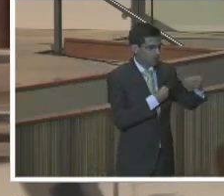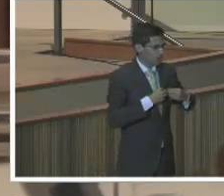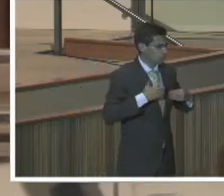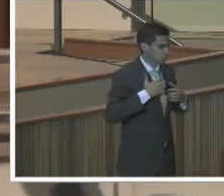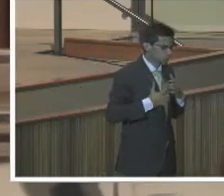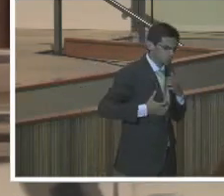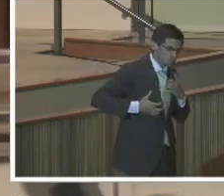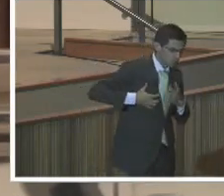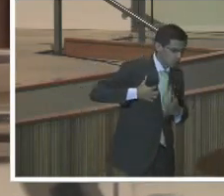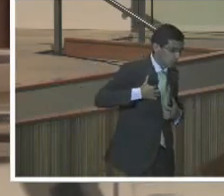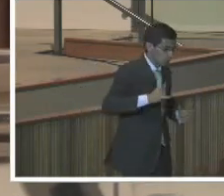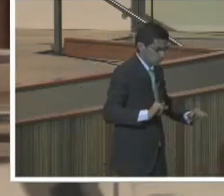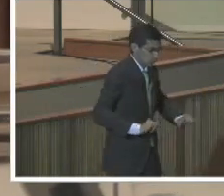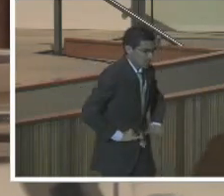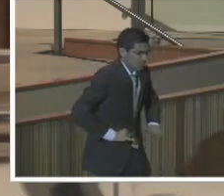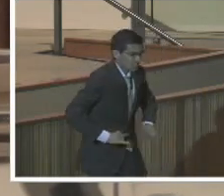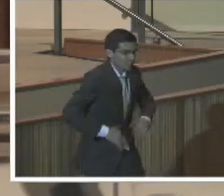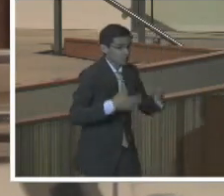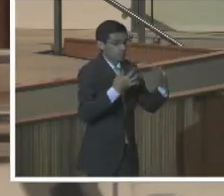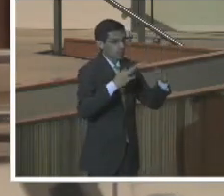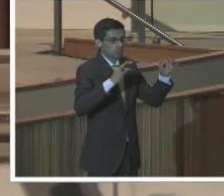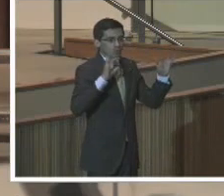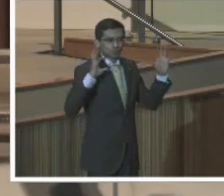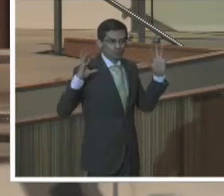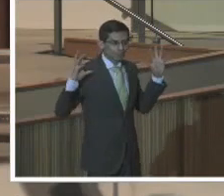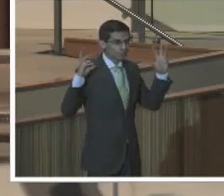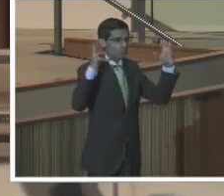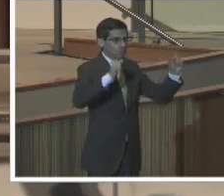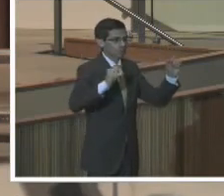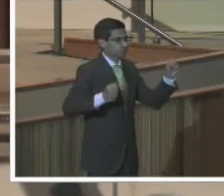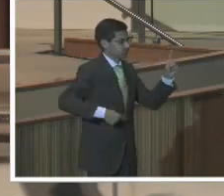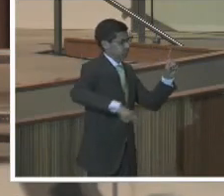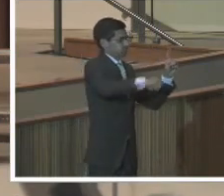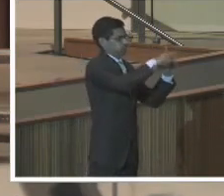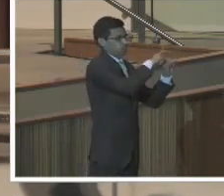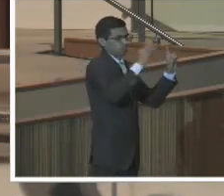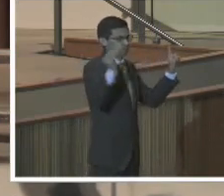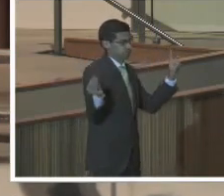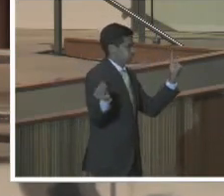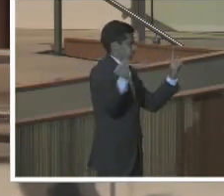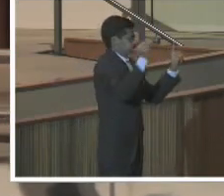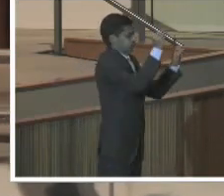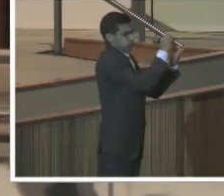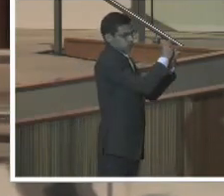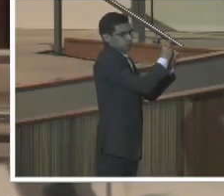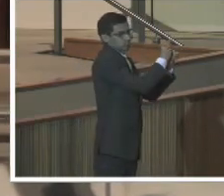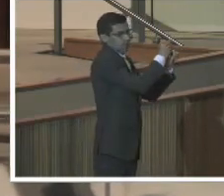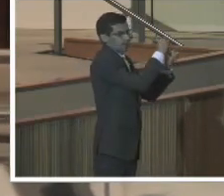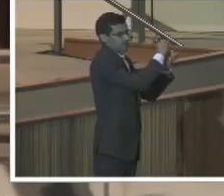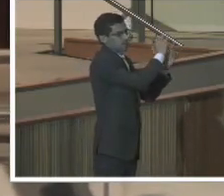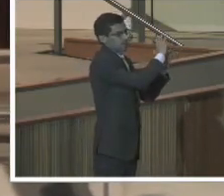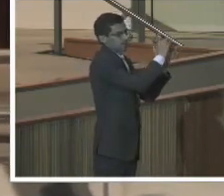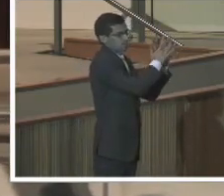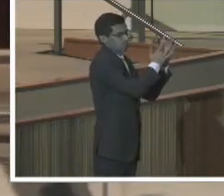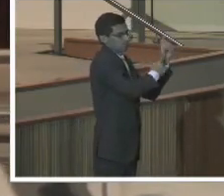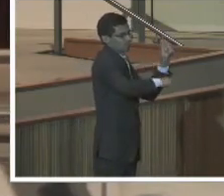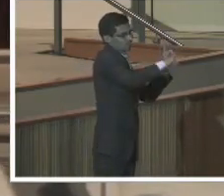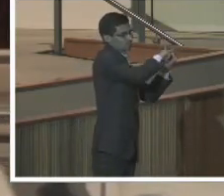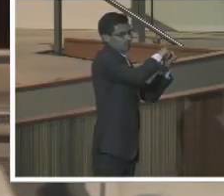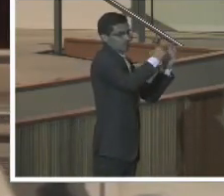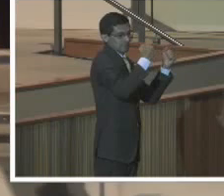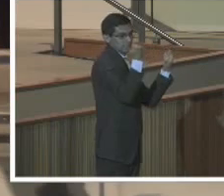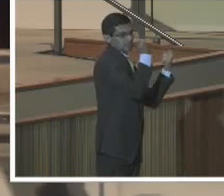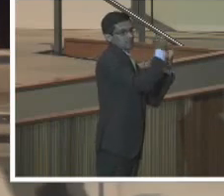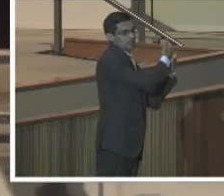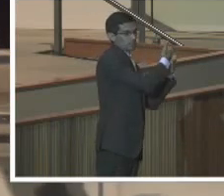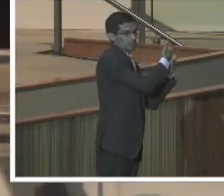sobre a humanidade veio sobre Ele, e Ele tomou o nosso lugar na cruz. E é por isso